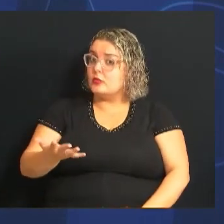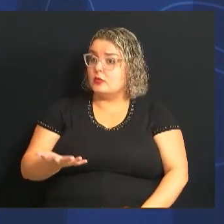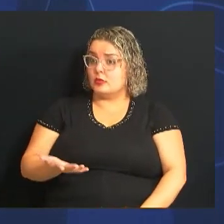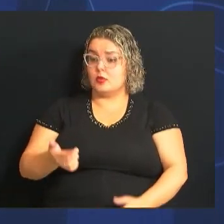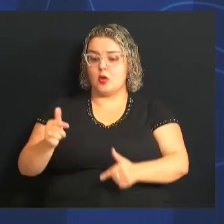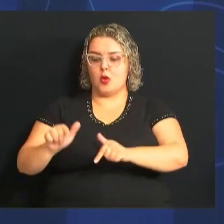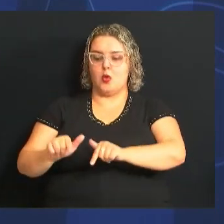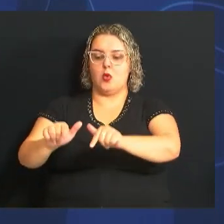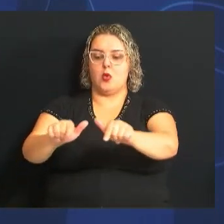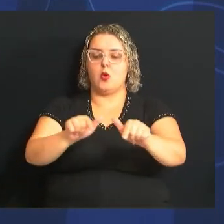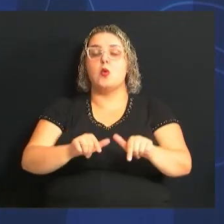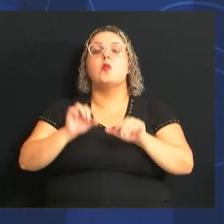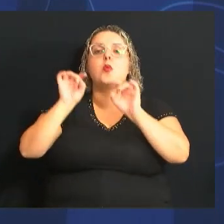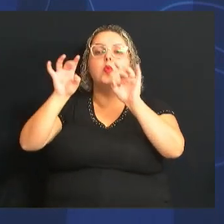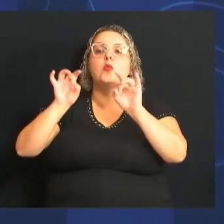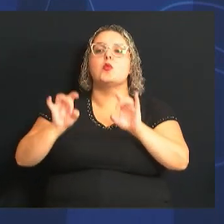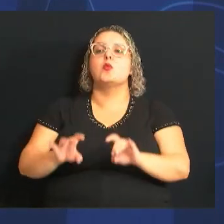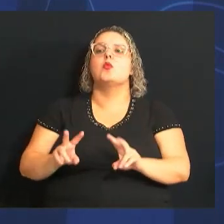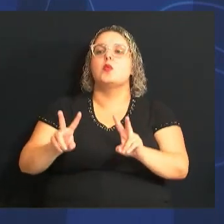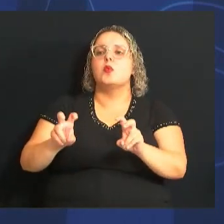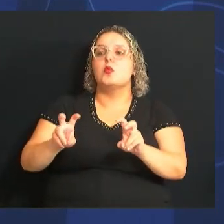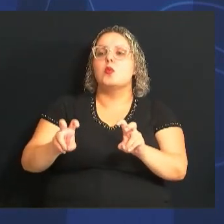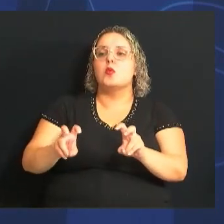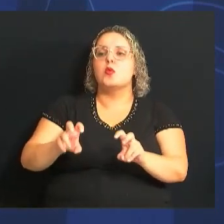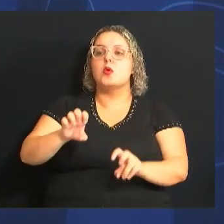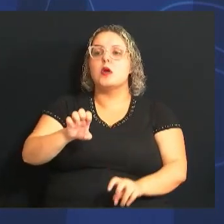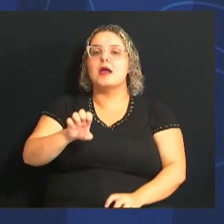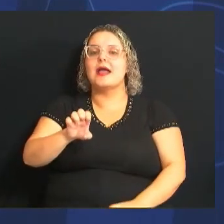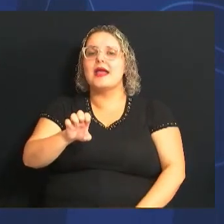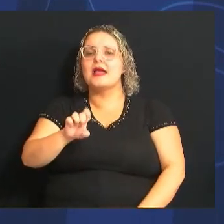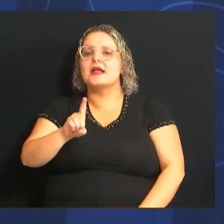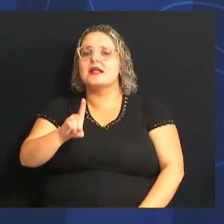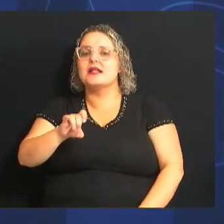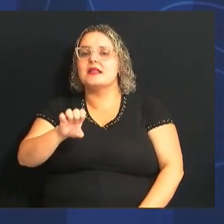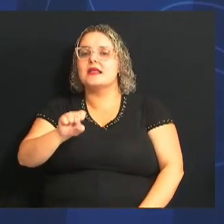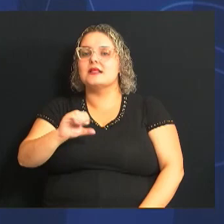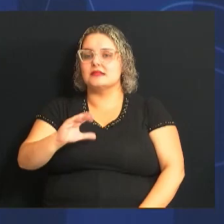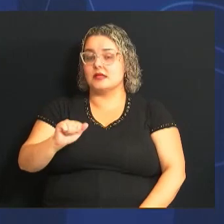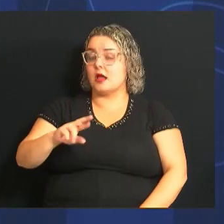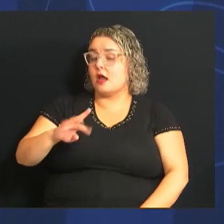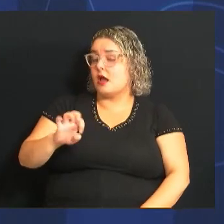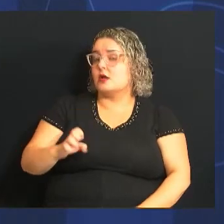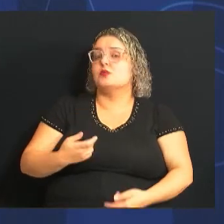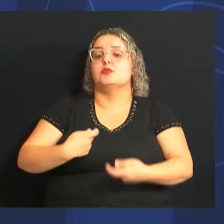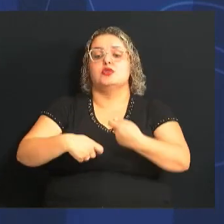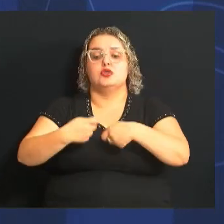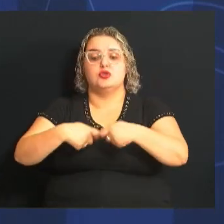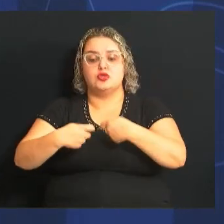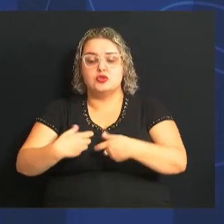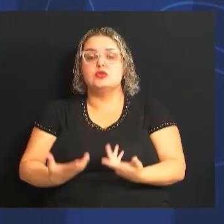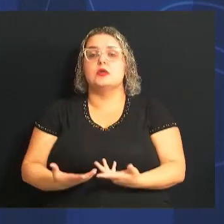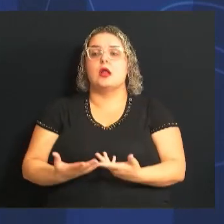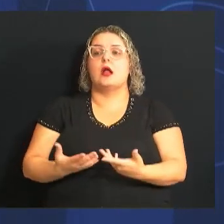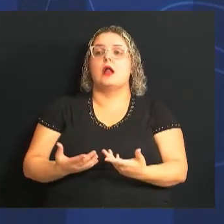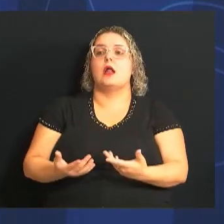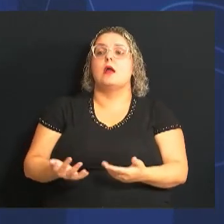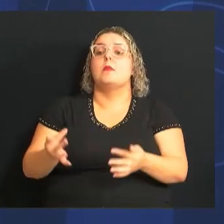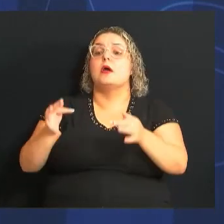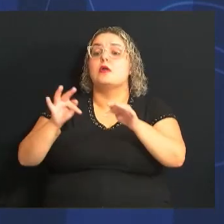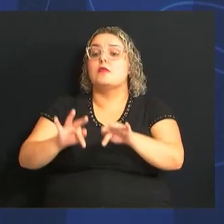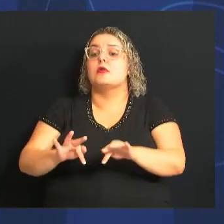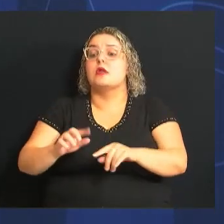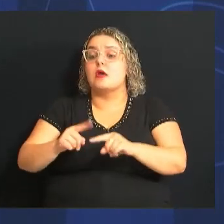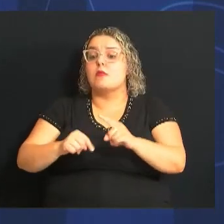locais específicos chamados de e-descarte para gerenciamento e destinação final dos produtos e